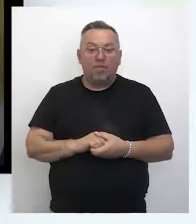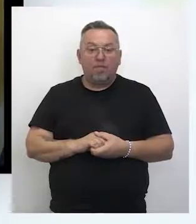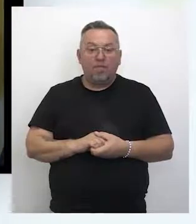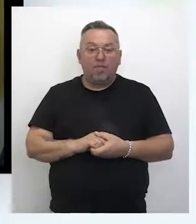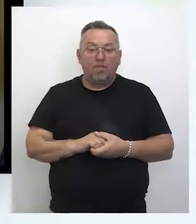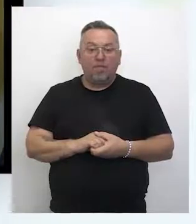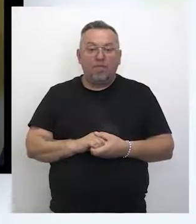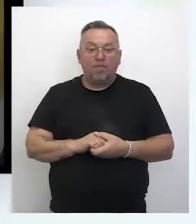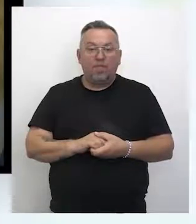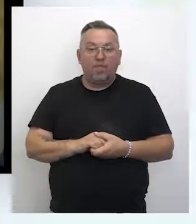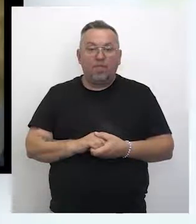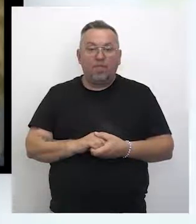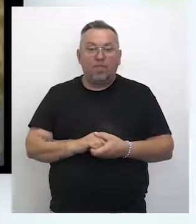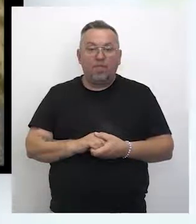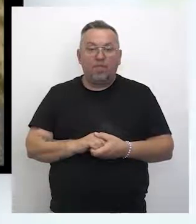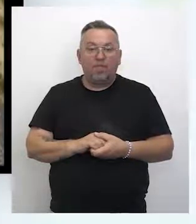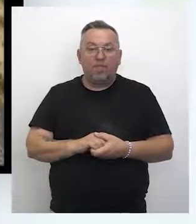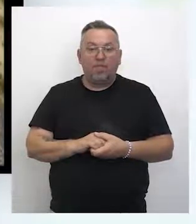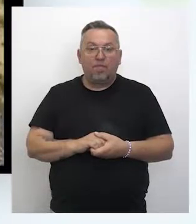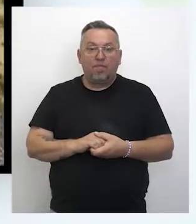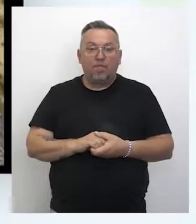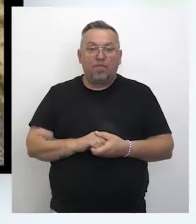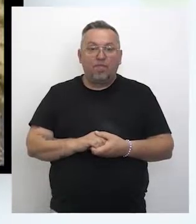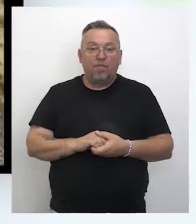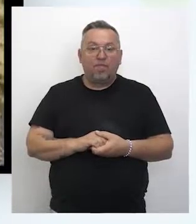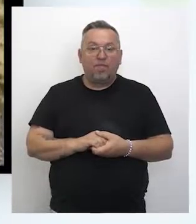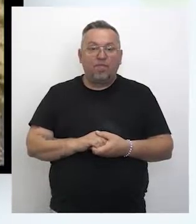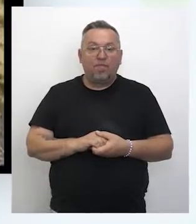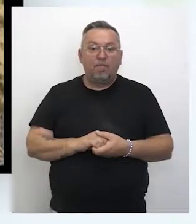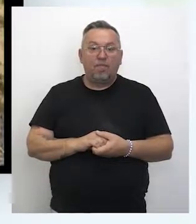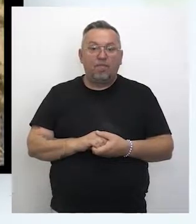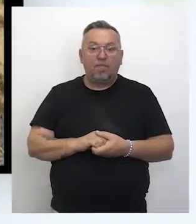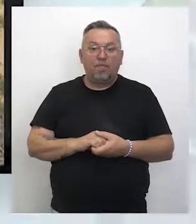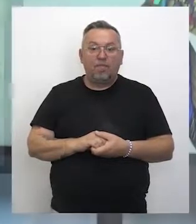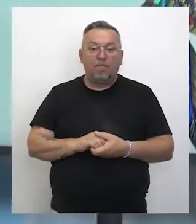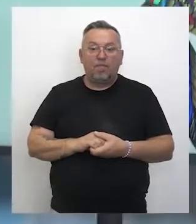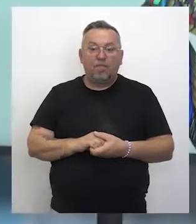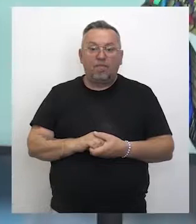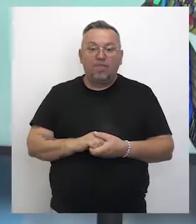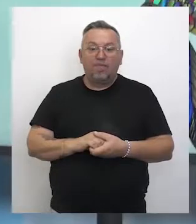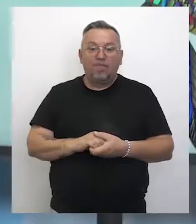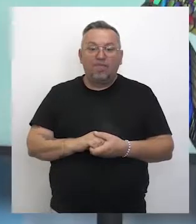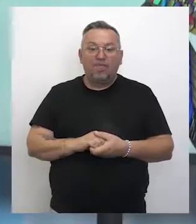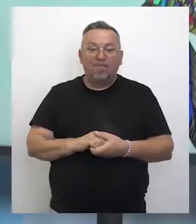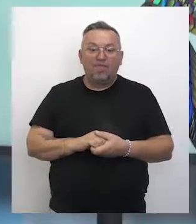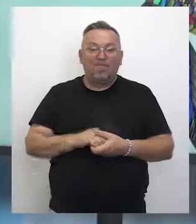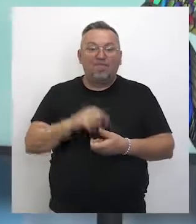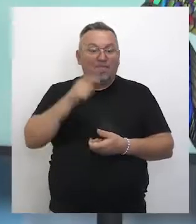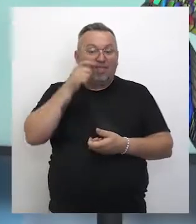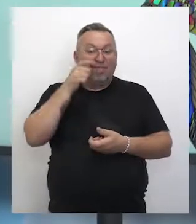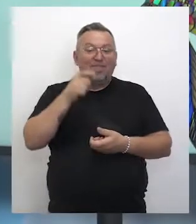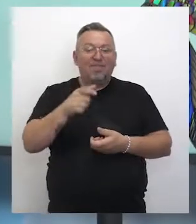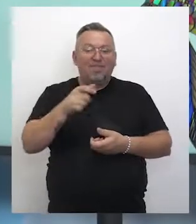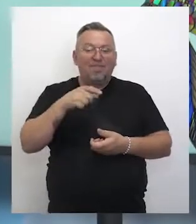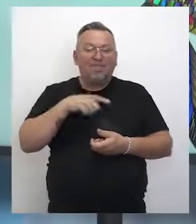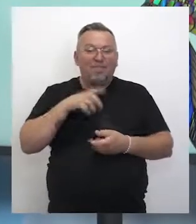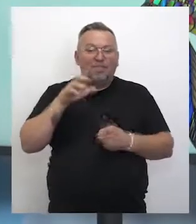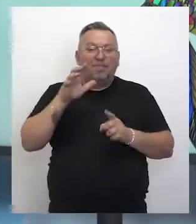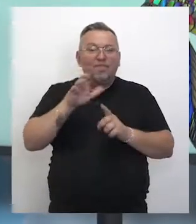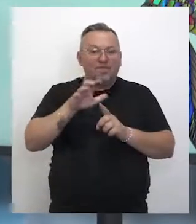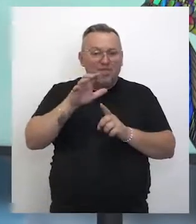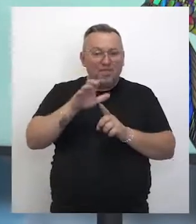o homem não se cuidar, suas águas vão... Aí que interessante, né?